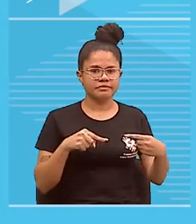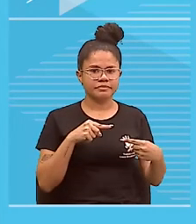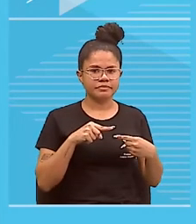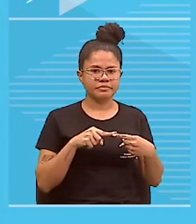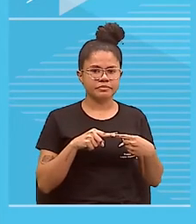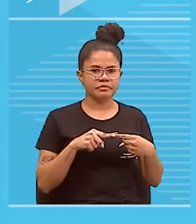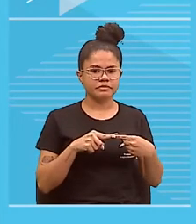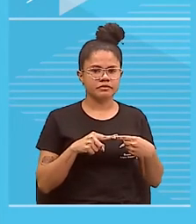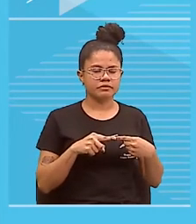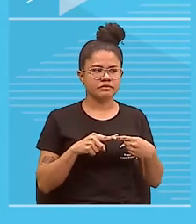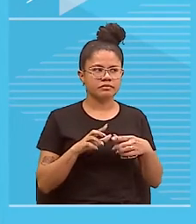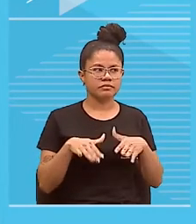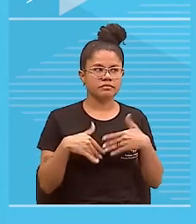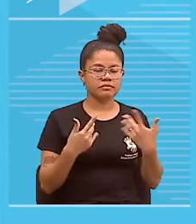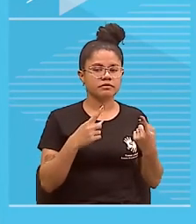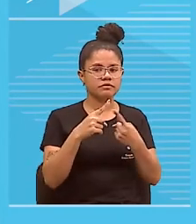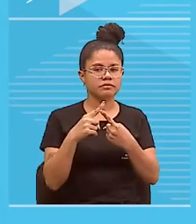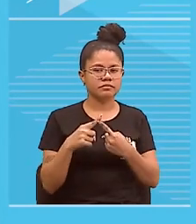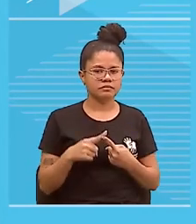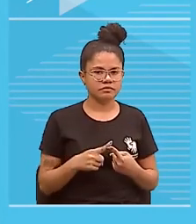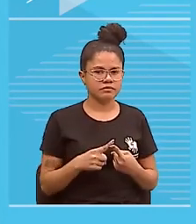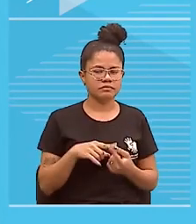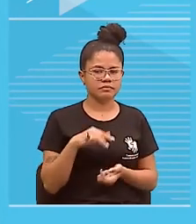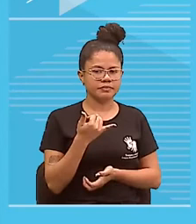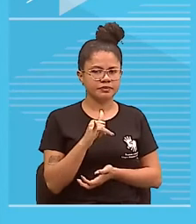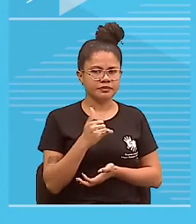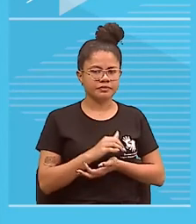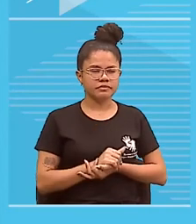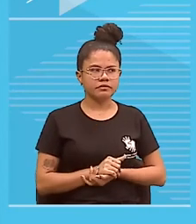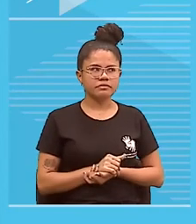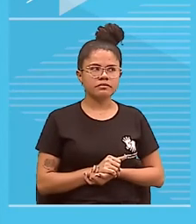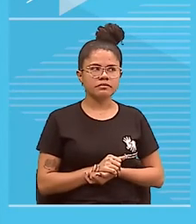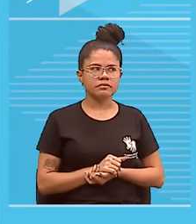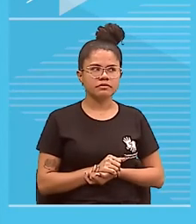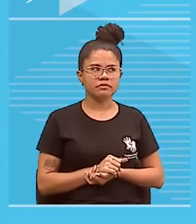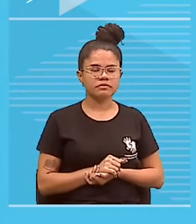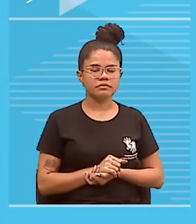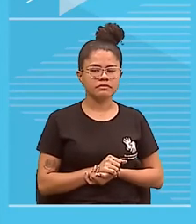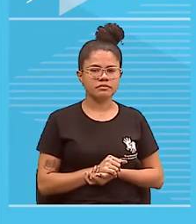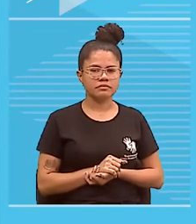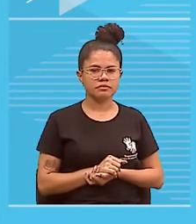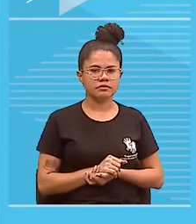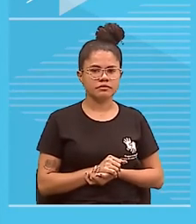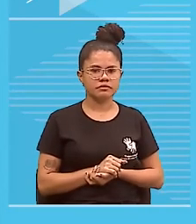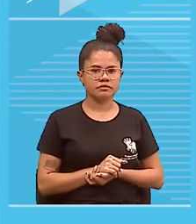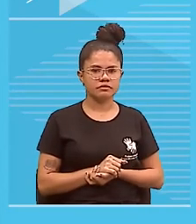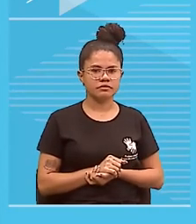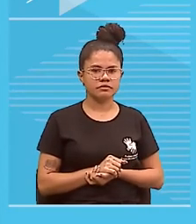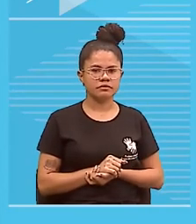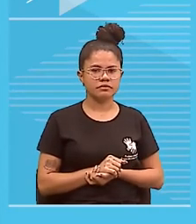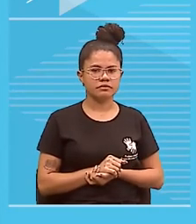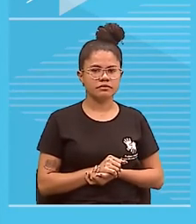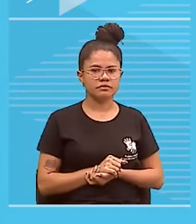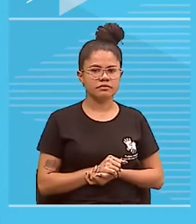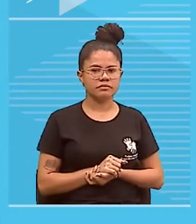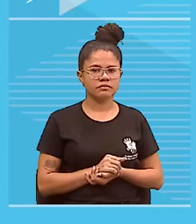quando você fala de Açúcar você tá falando de energia tá bom carboidrato energia é uma das principais funções